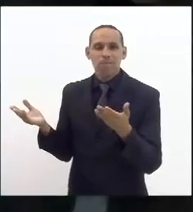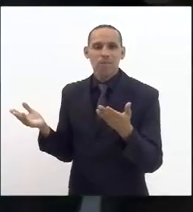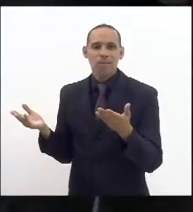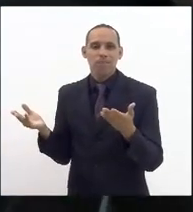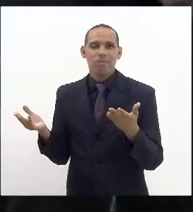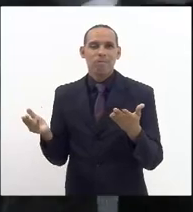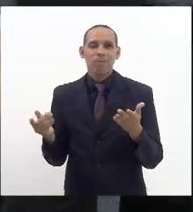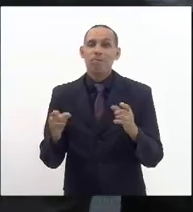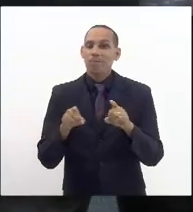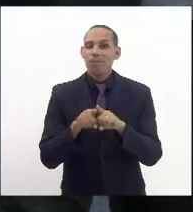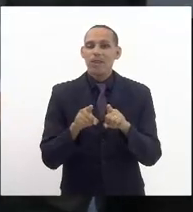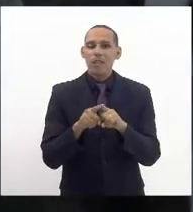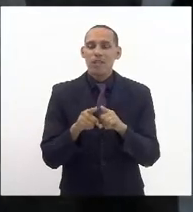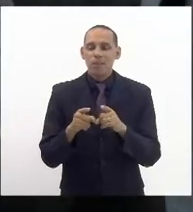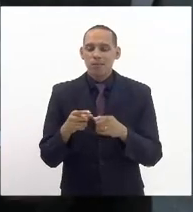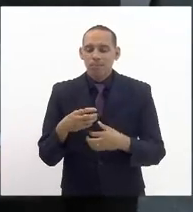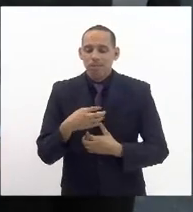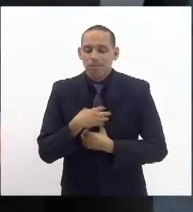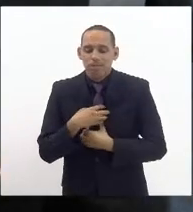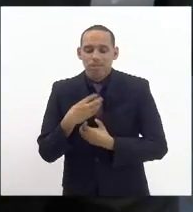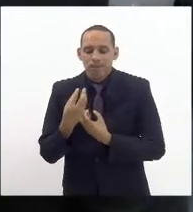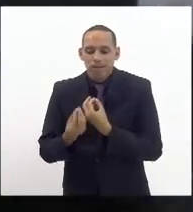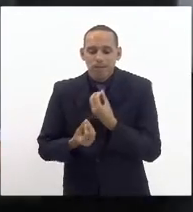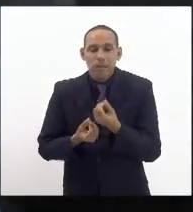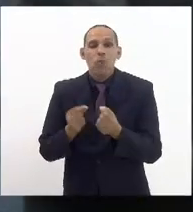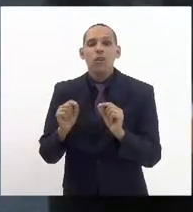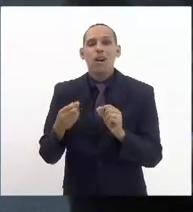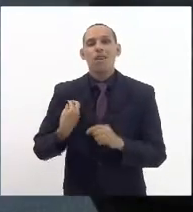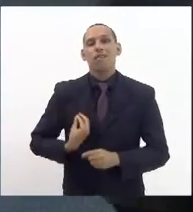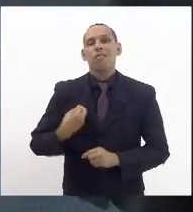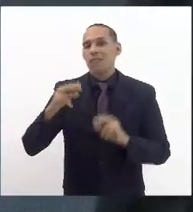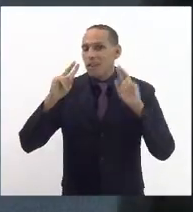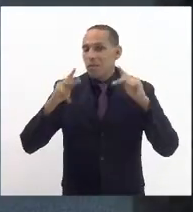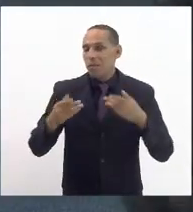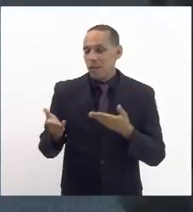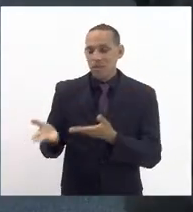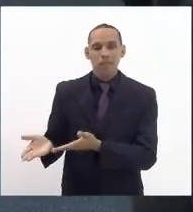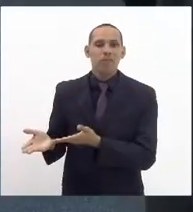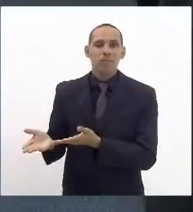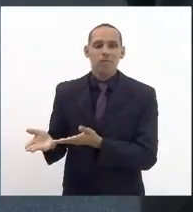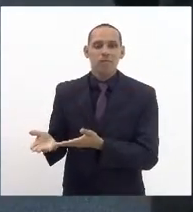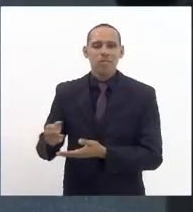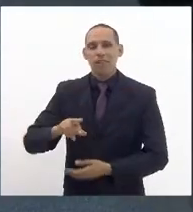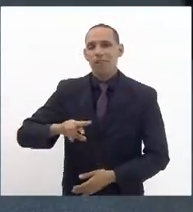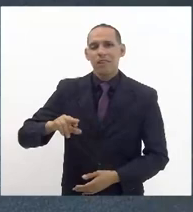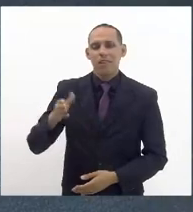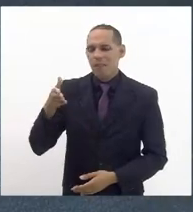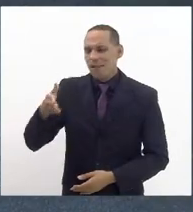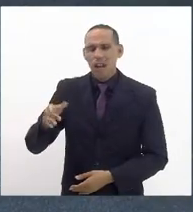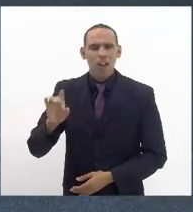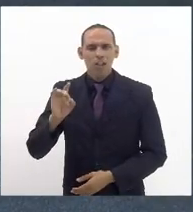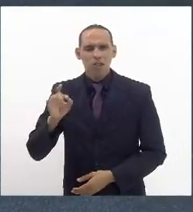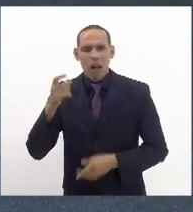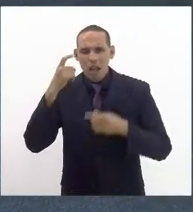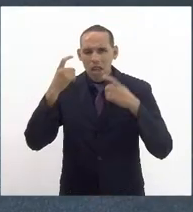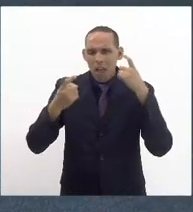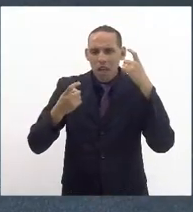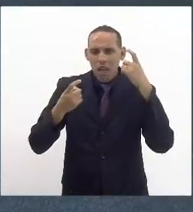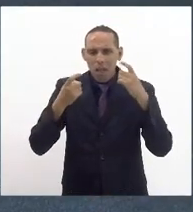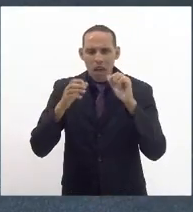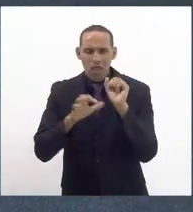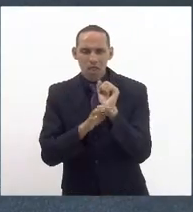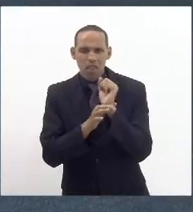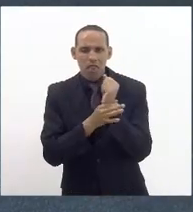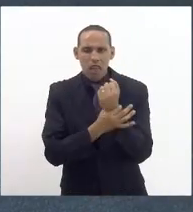tiveram uma grande sensibilidade com a vida humana. Não estavam ali somente preocupados com a segurança e